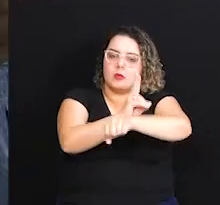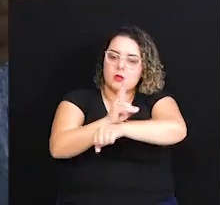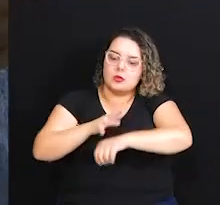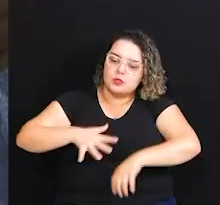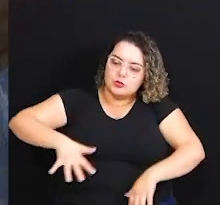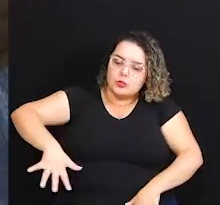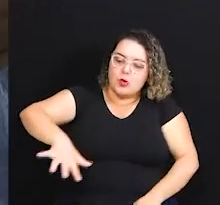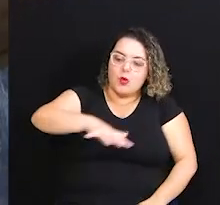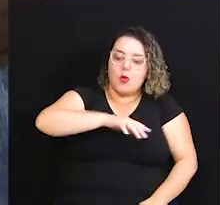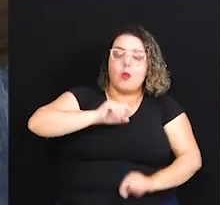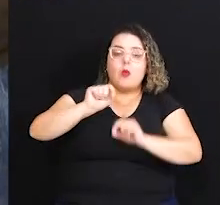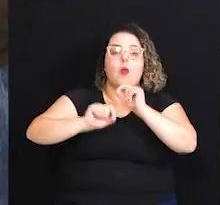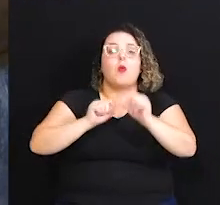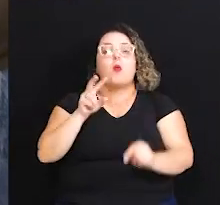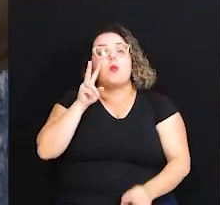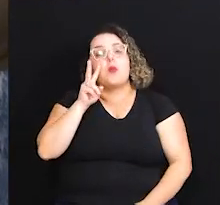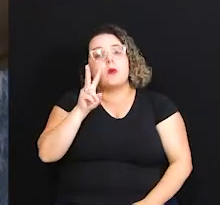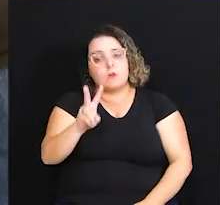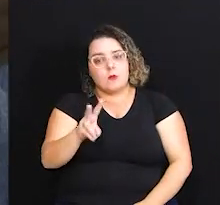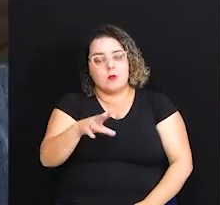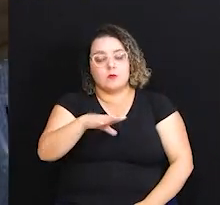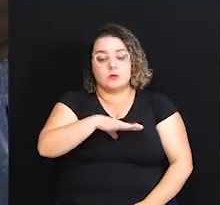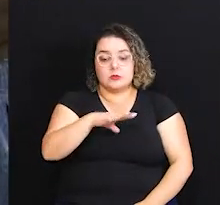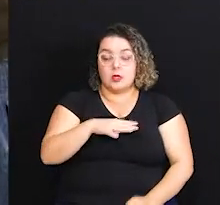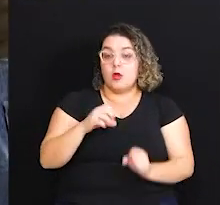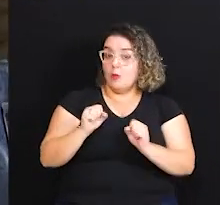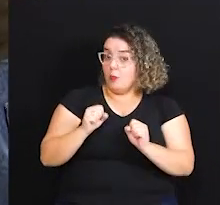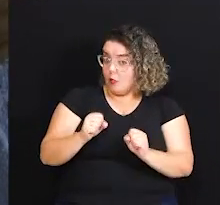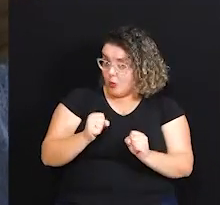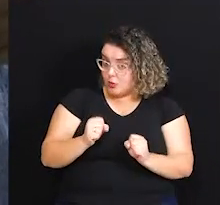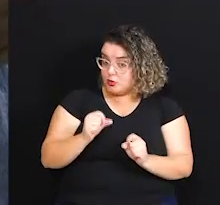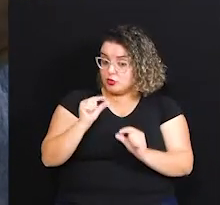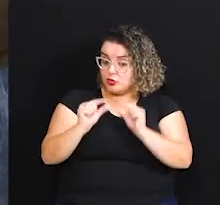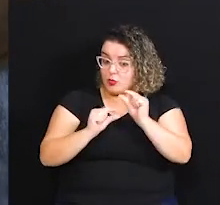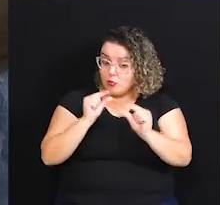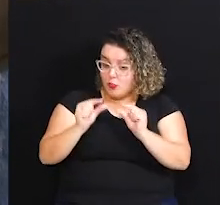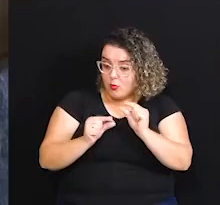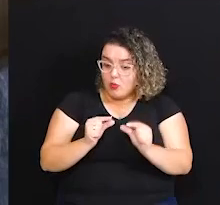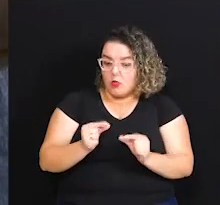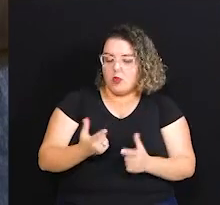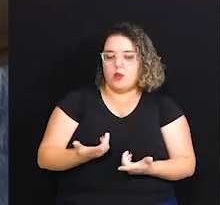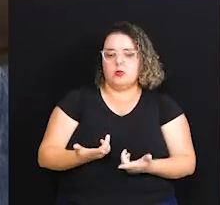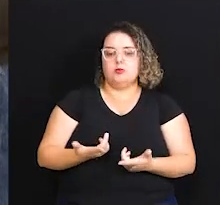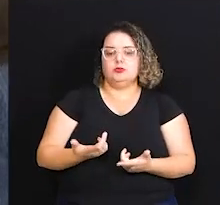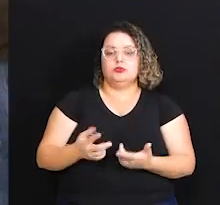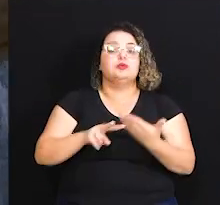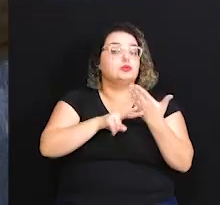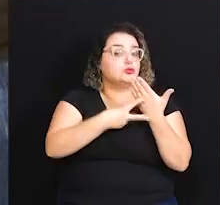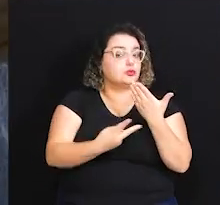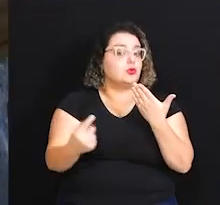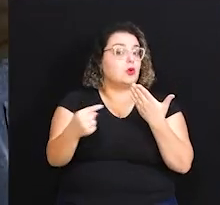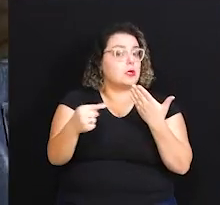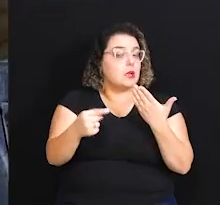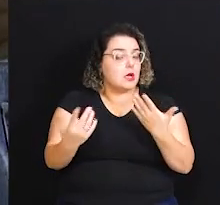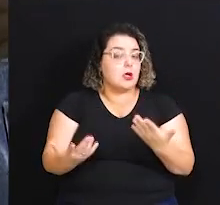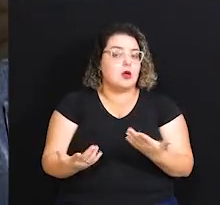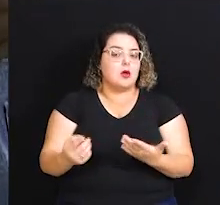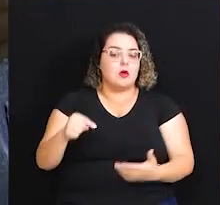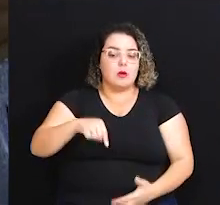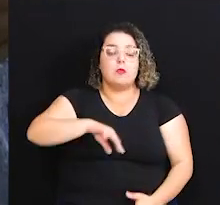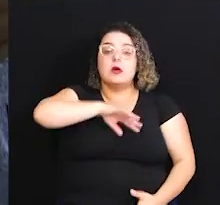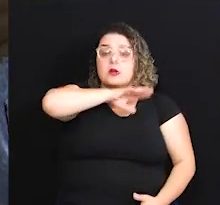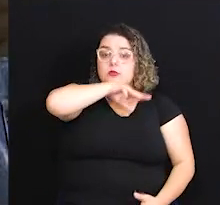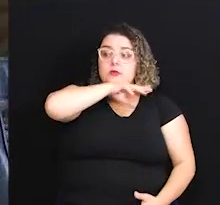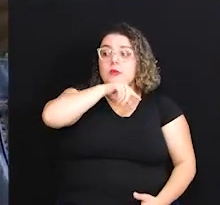que a gente vê da cidade que pode trazer um pouco de consequências negativas aqui para os